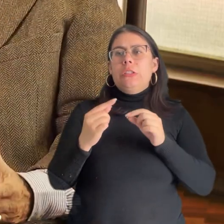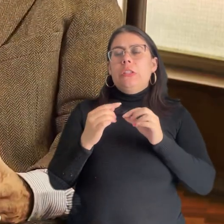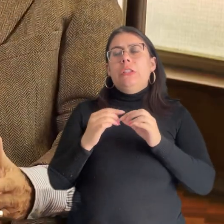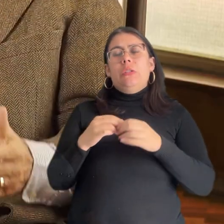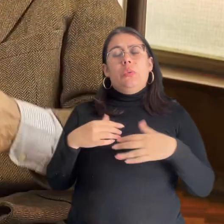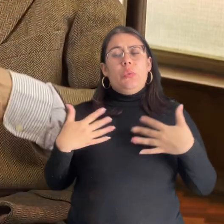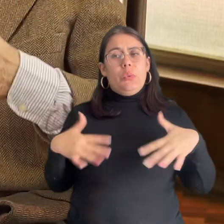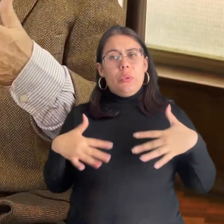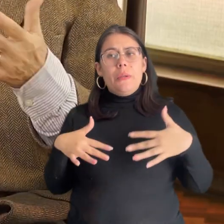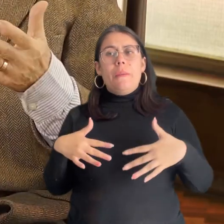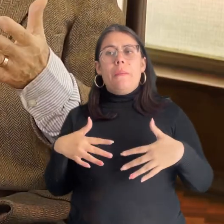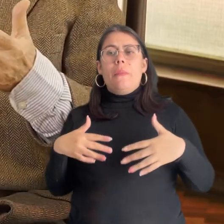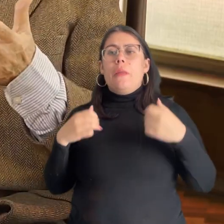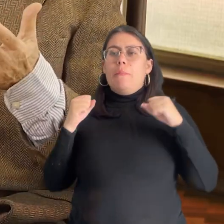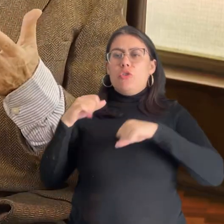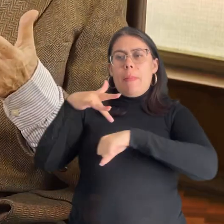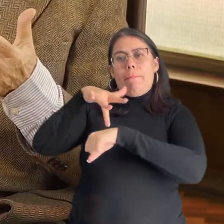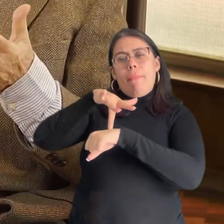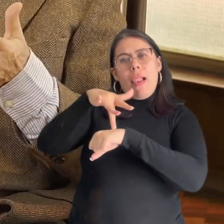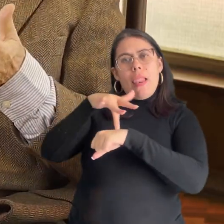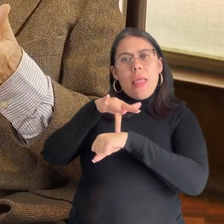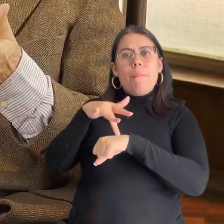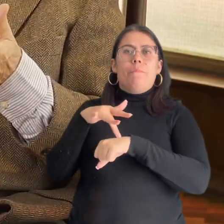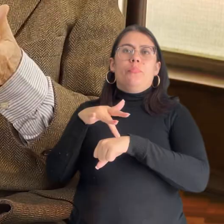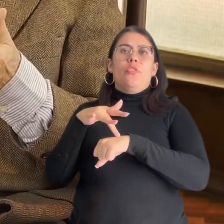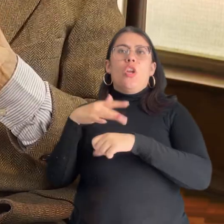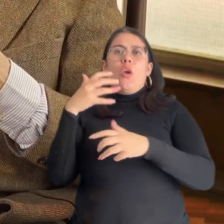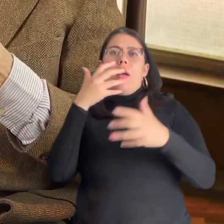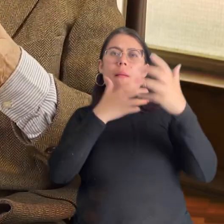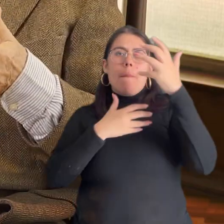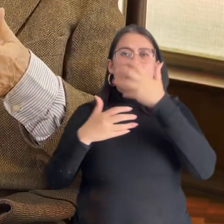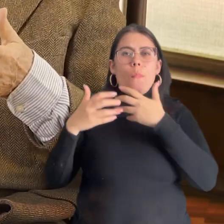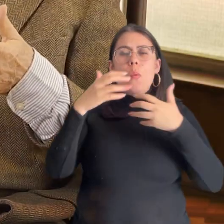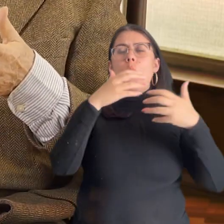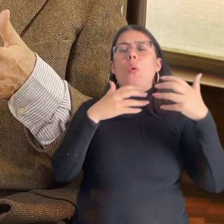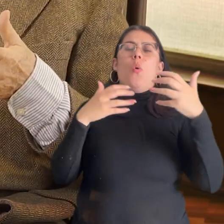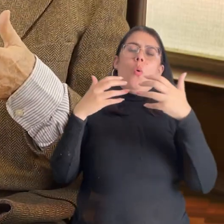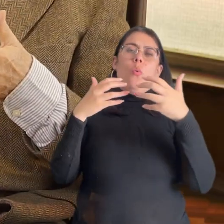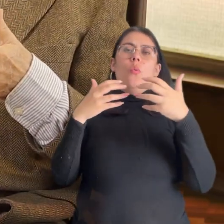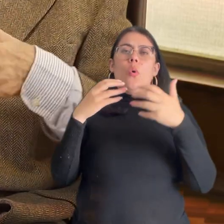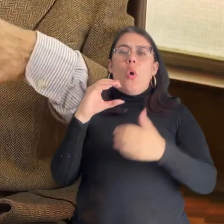tanto. Isso permitia balés, ópera,